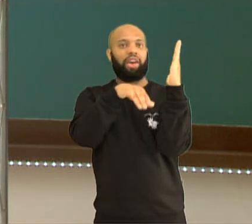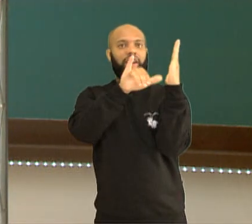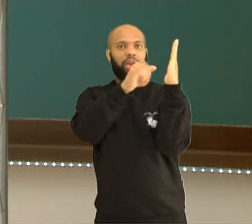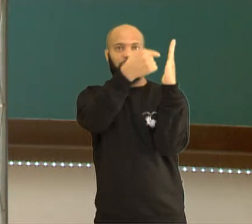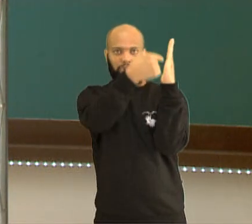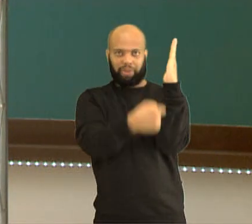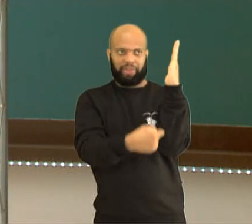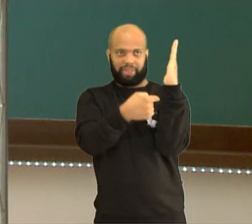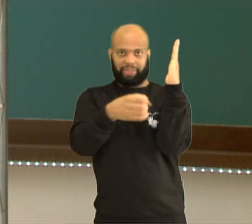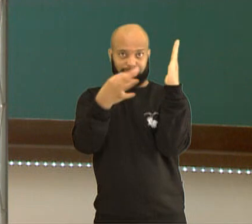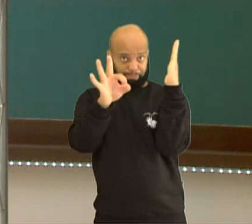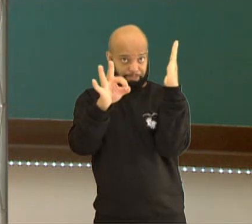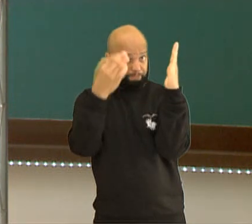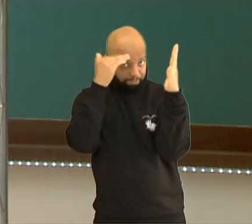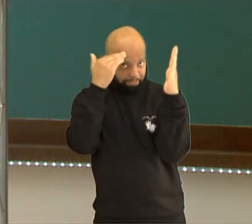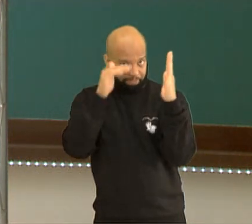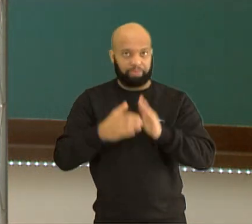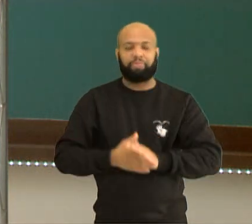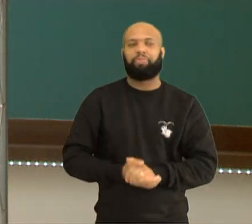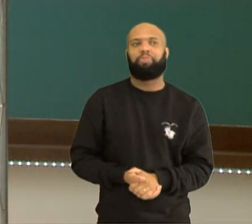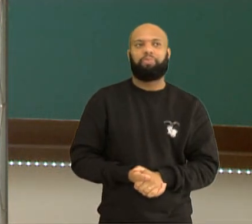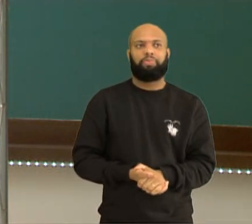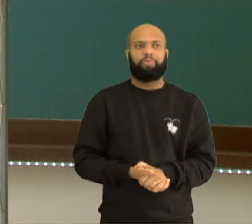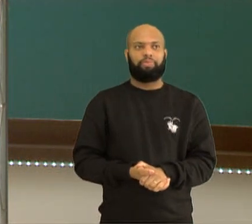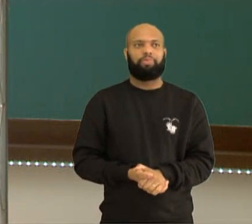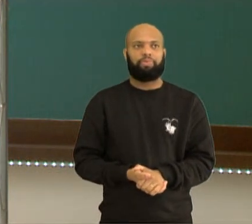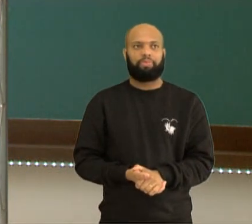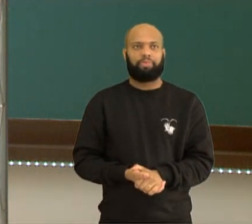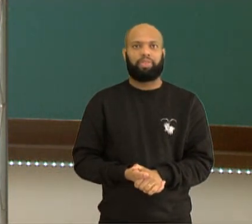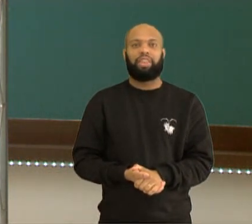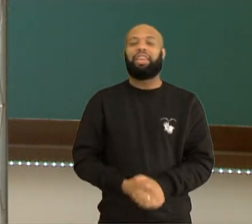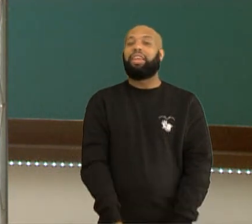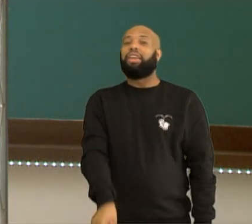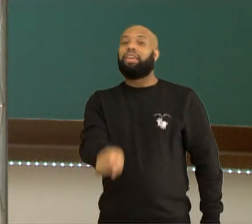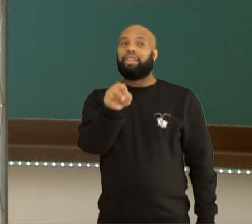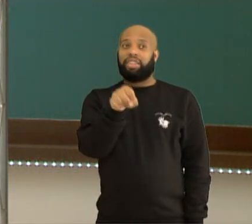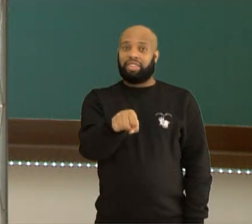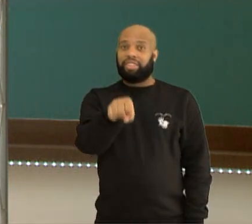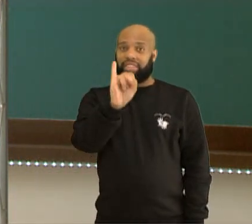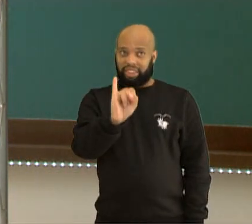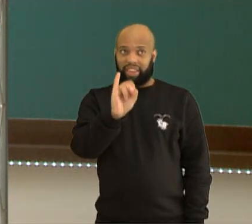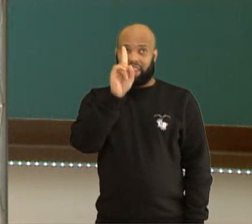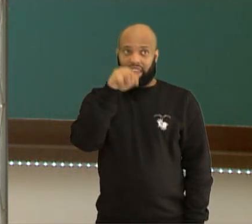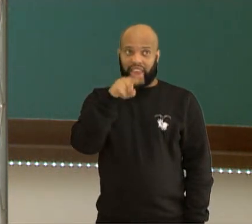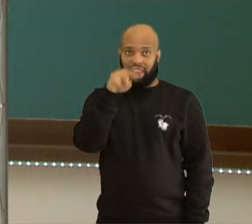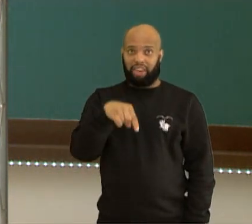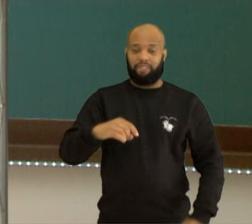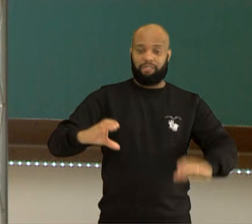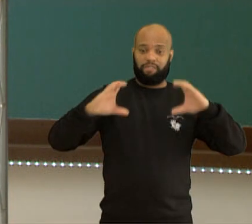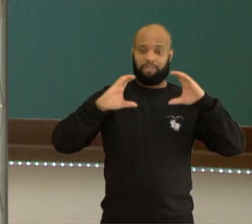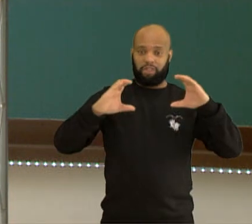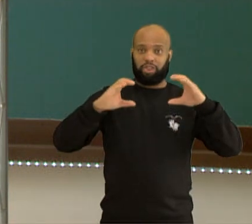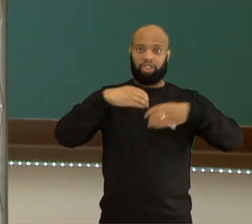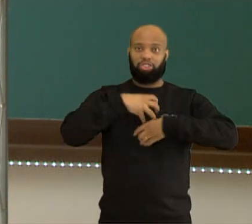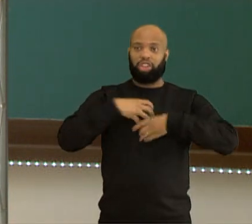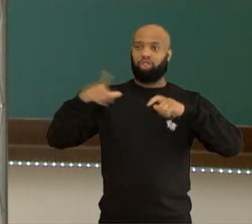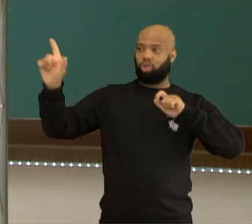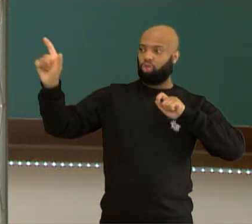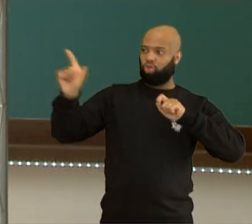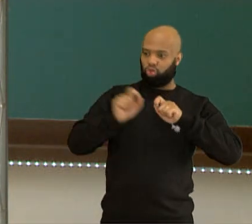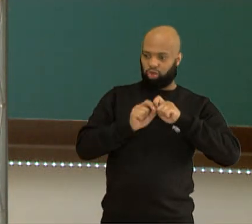bom? Belezinha? Então, olha só. Né? E quando estamos falando de uma função